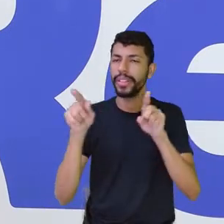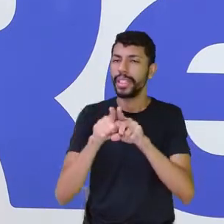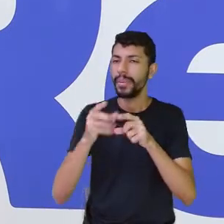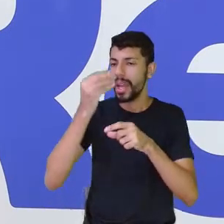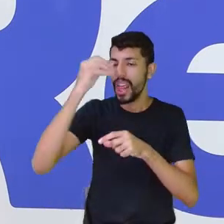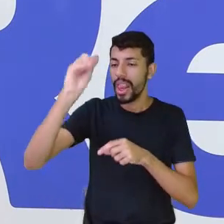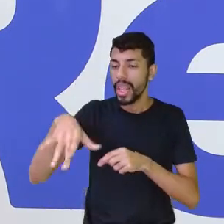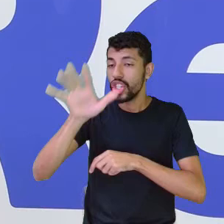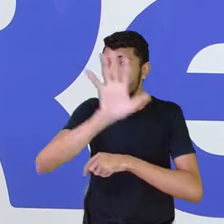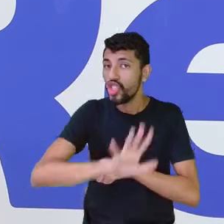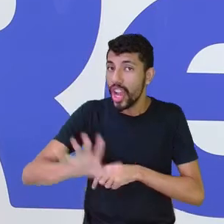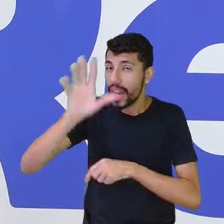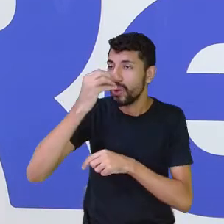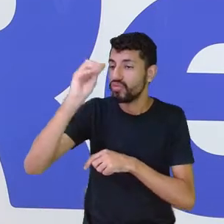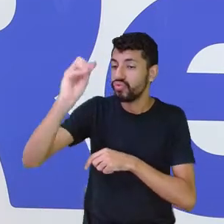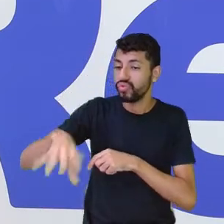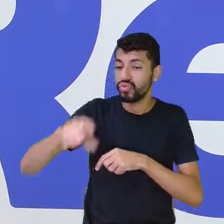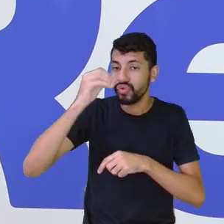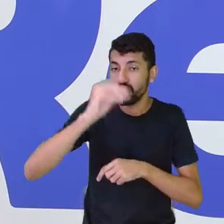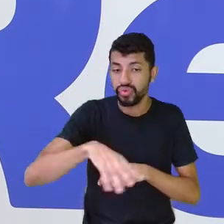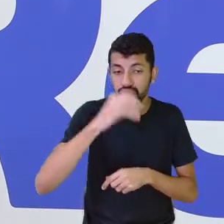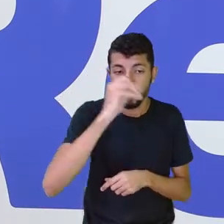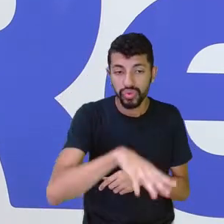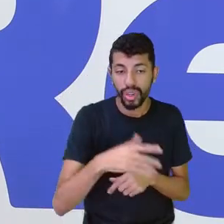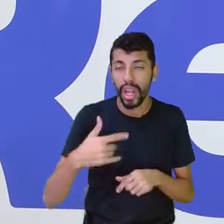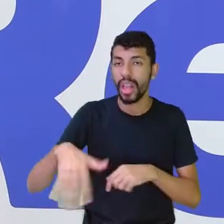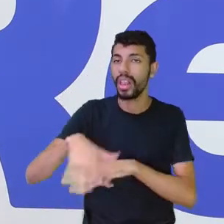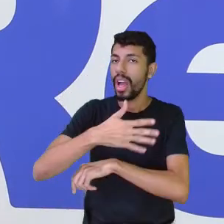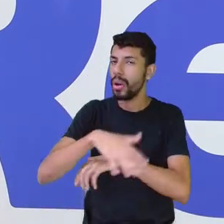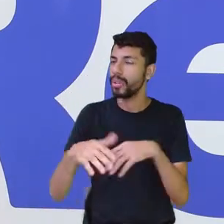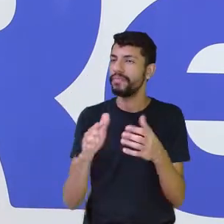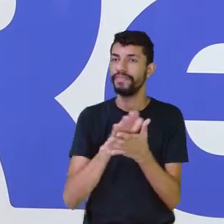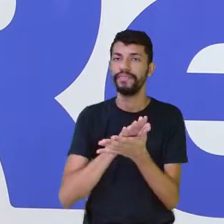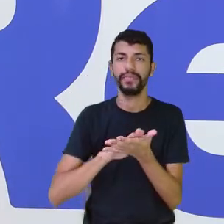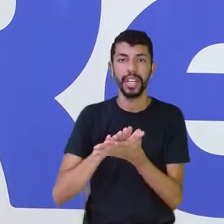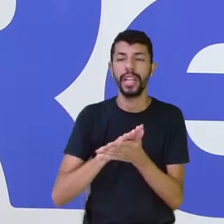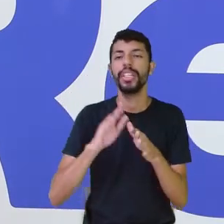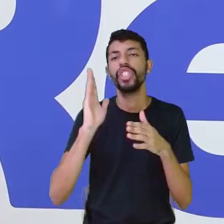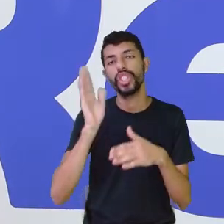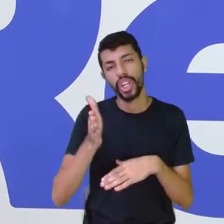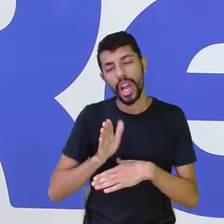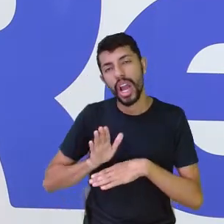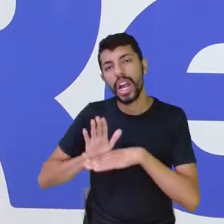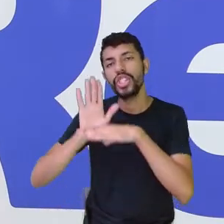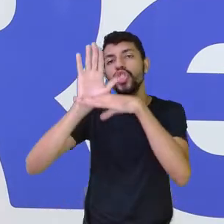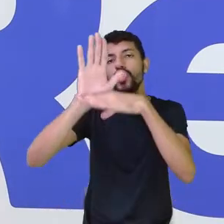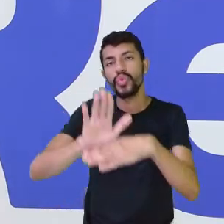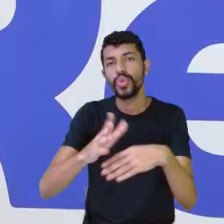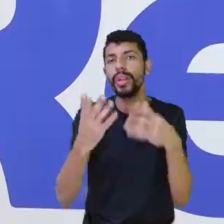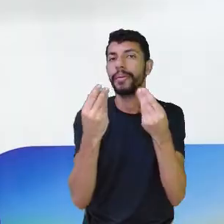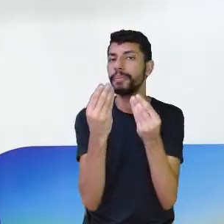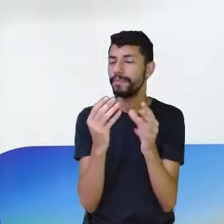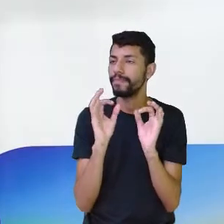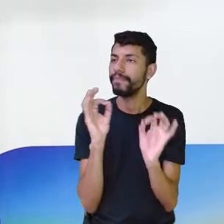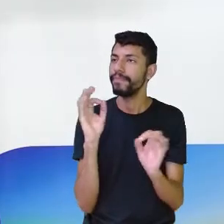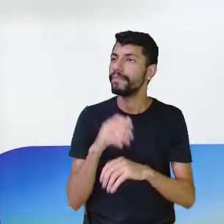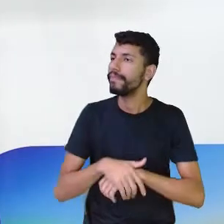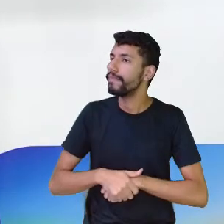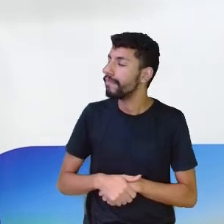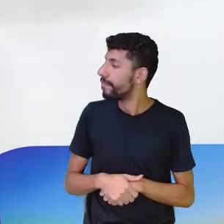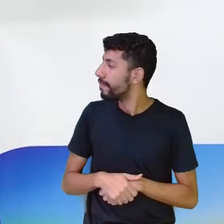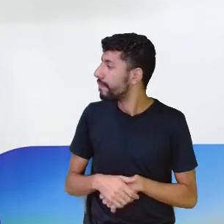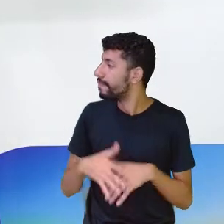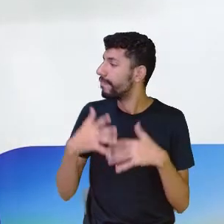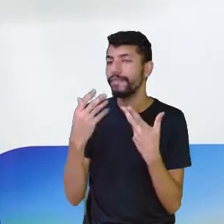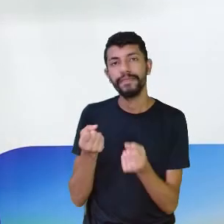em geral, né? Não jogar o resíduo em geral no chão já ajuda demais. Exato, vamos